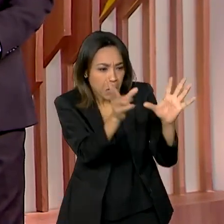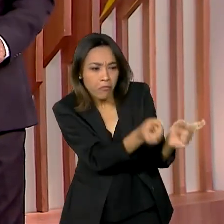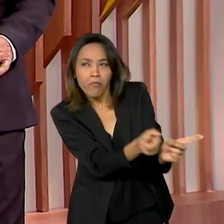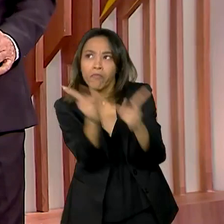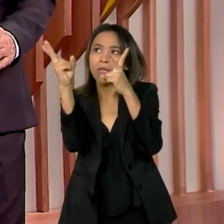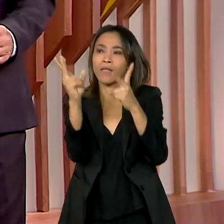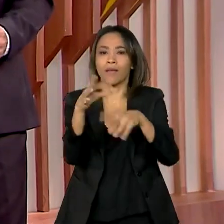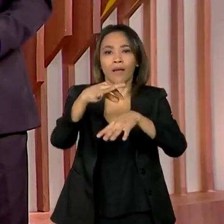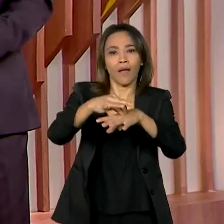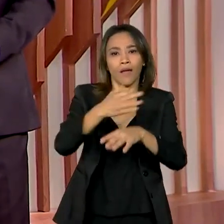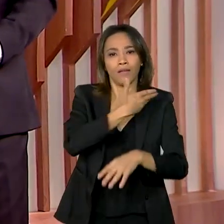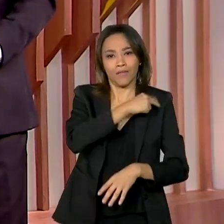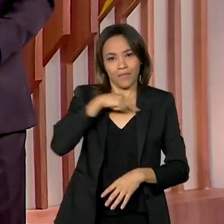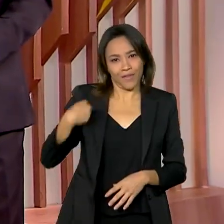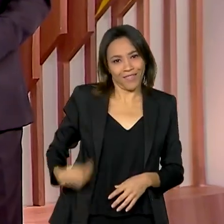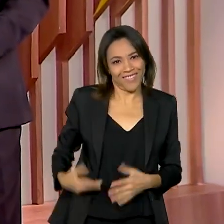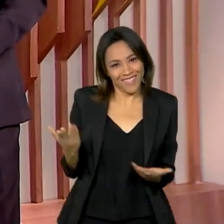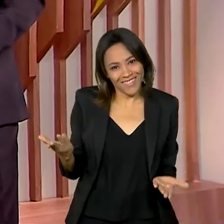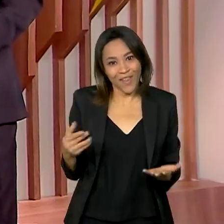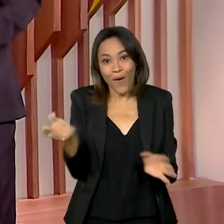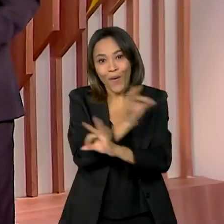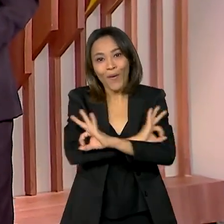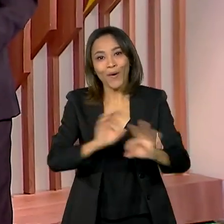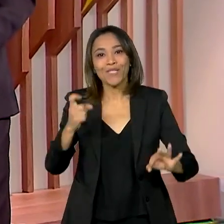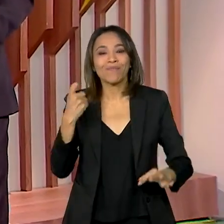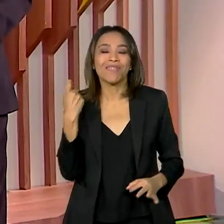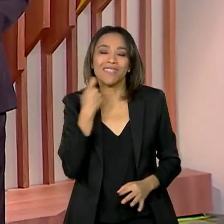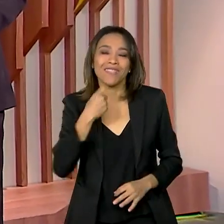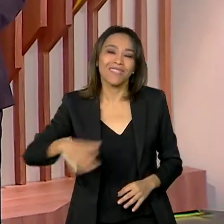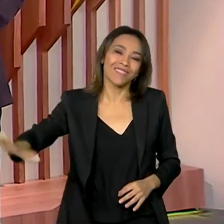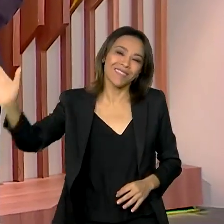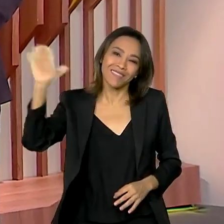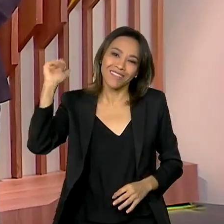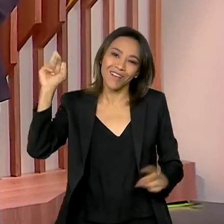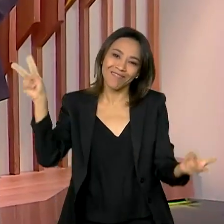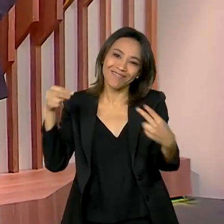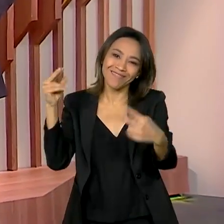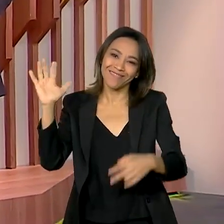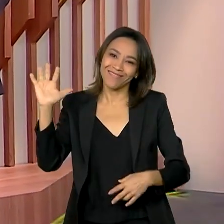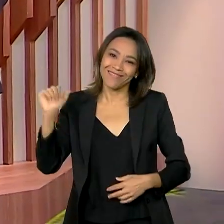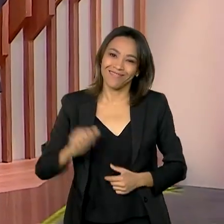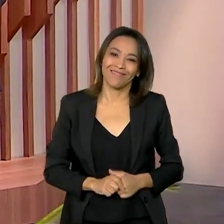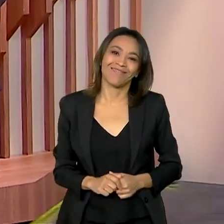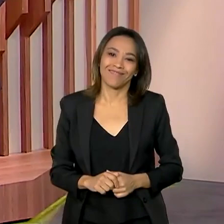carne para a China. Então, uma ótima sexta-feira, um excelente fim de semana. Até a próxima. Tchau.